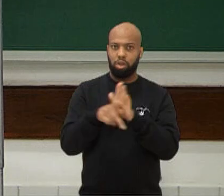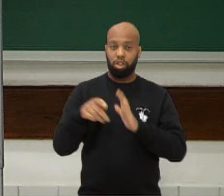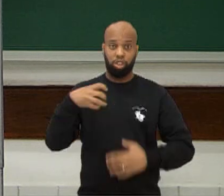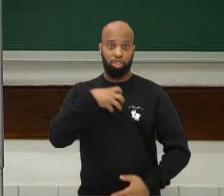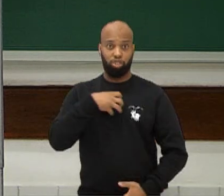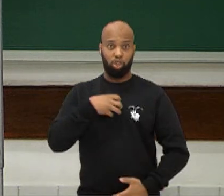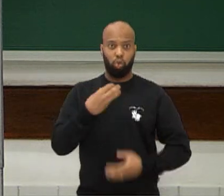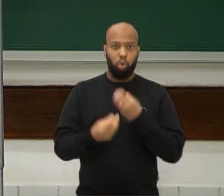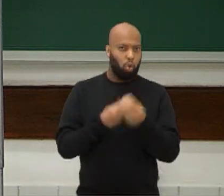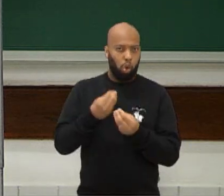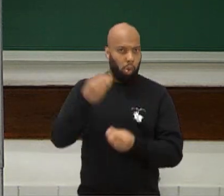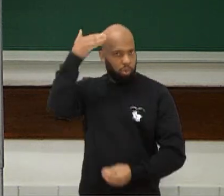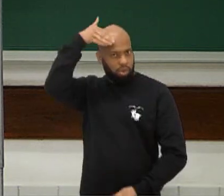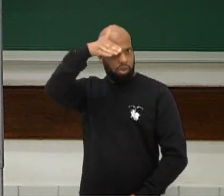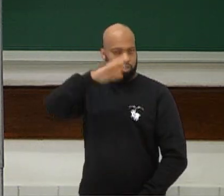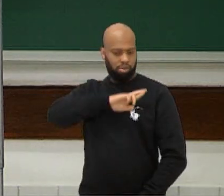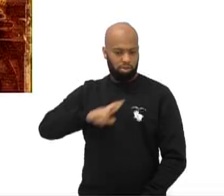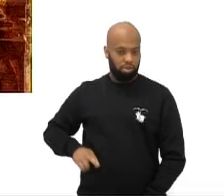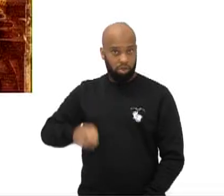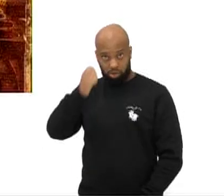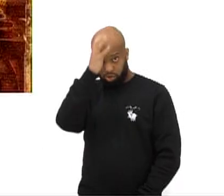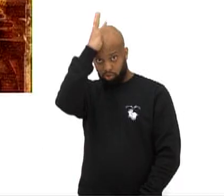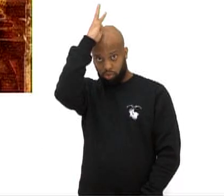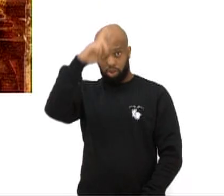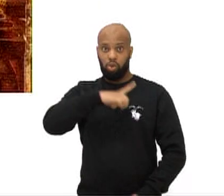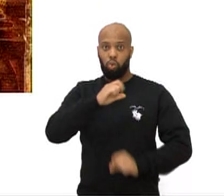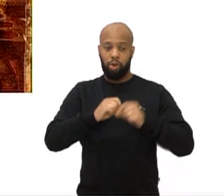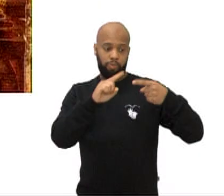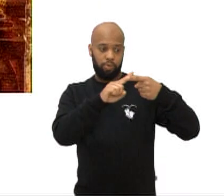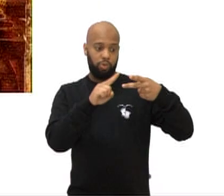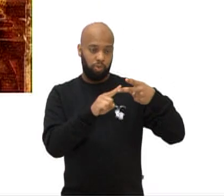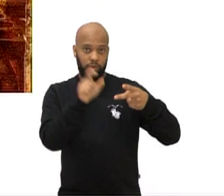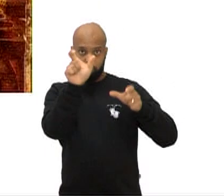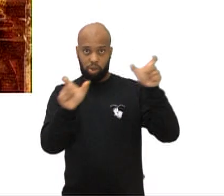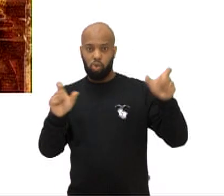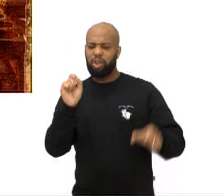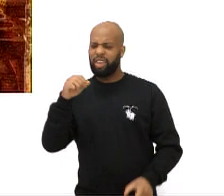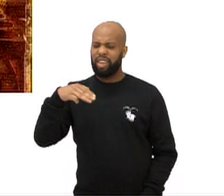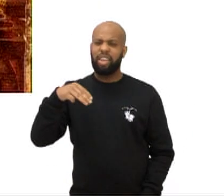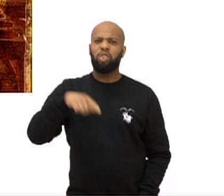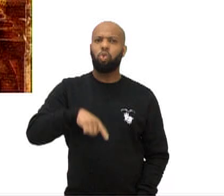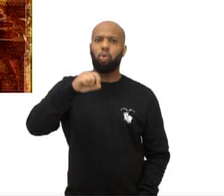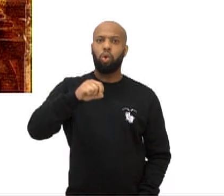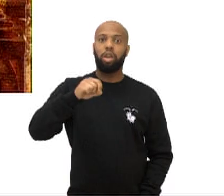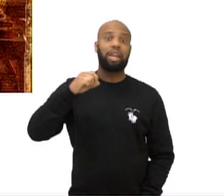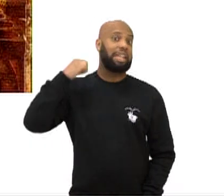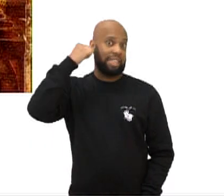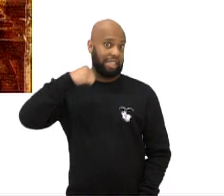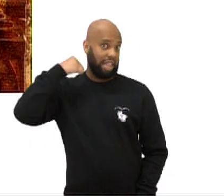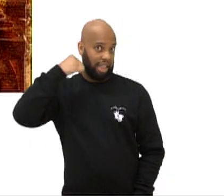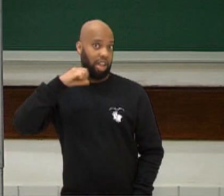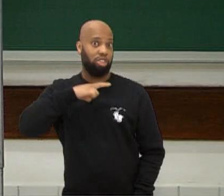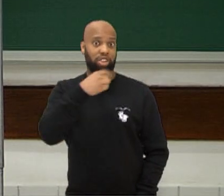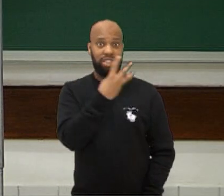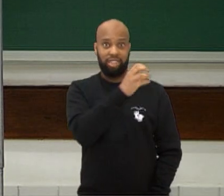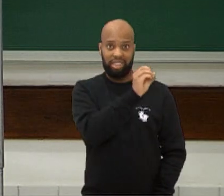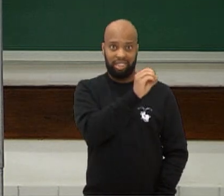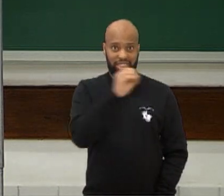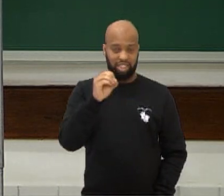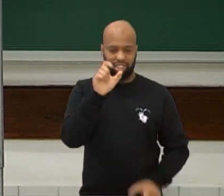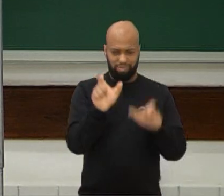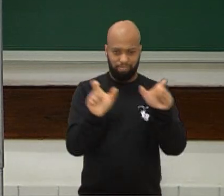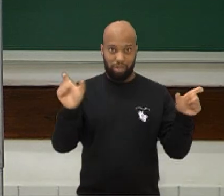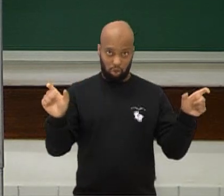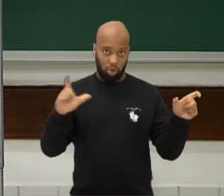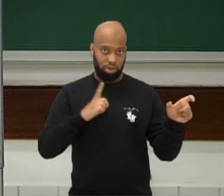Romana funcionava assim. Haviam 2 cônsules que eram escolhidos pelo Senado. O Senado era formado por 300 membros.